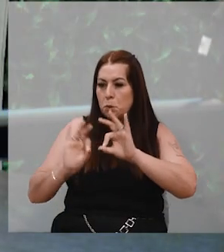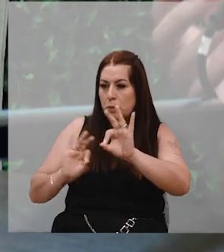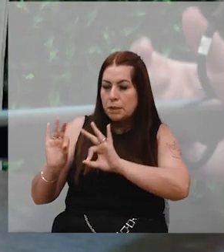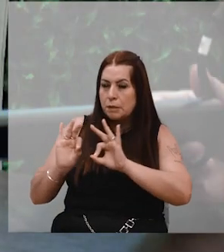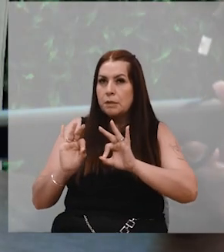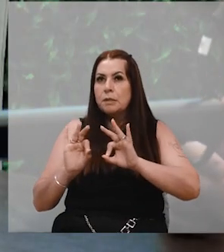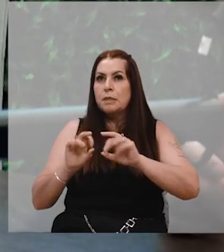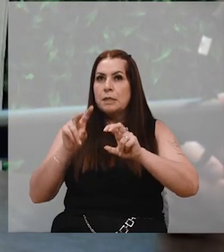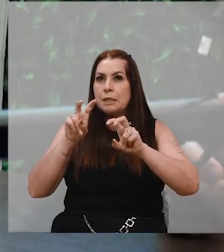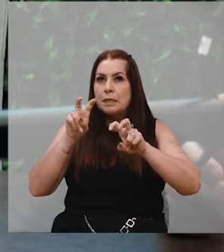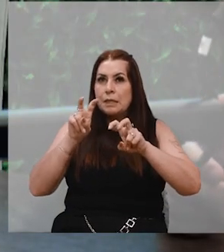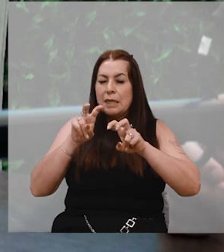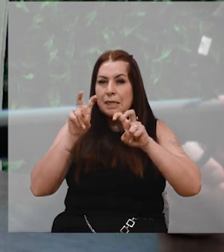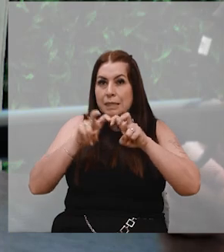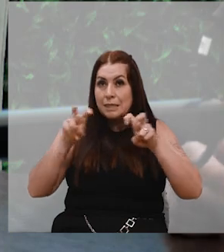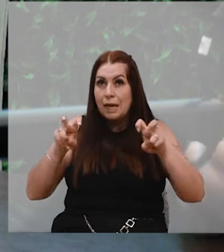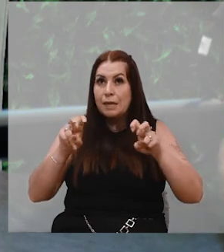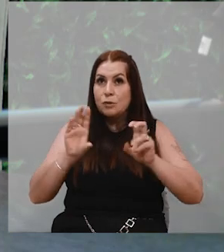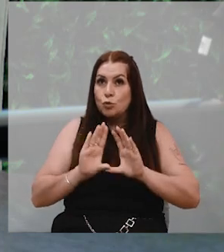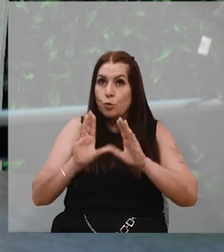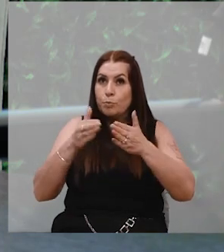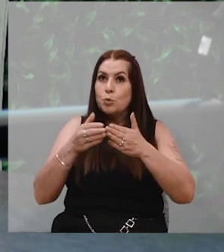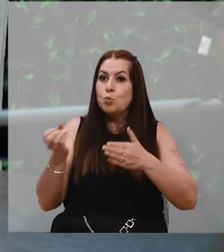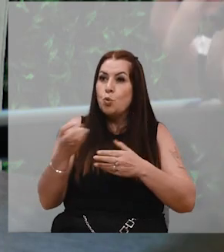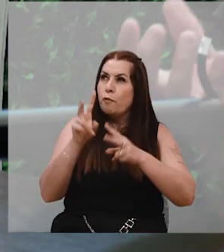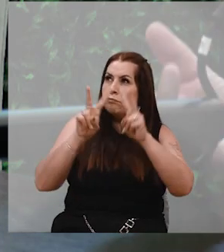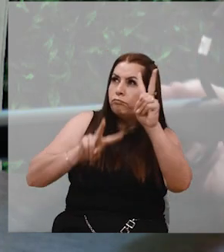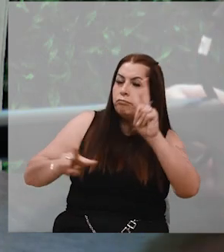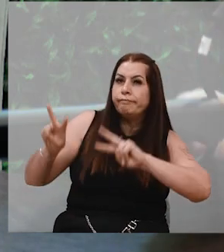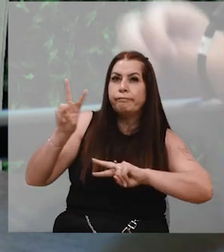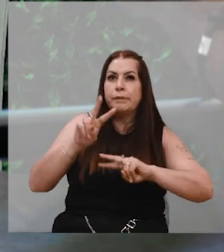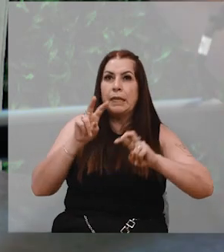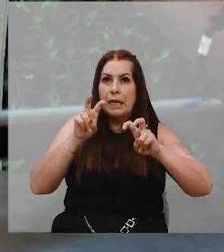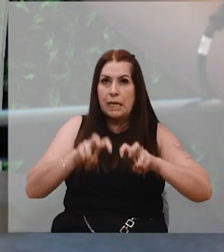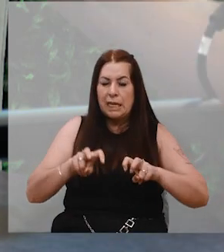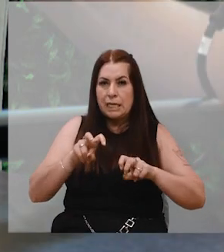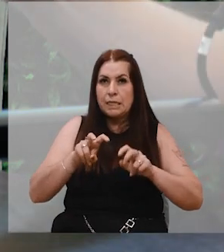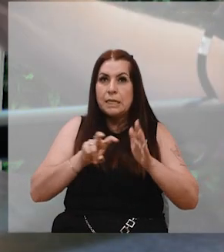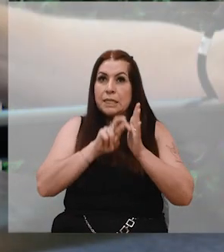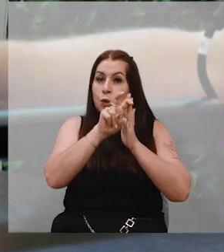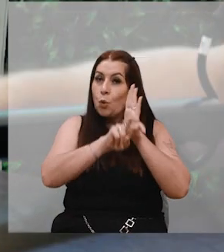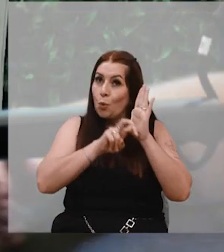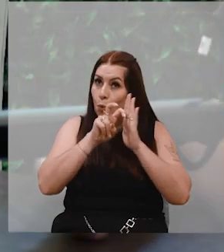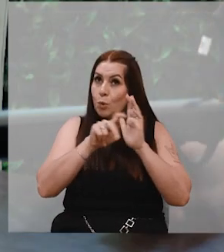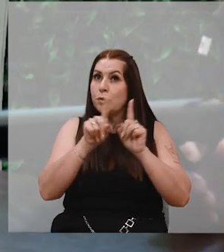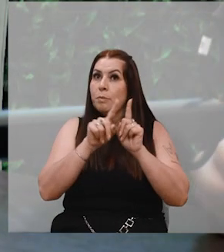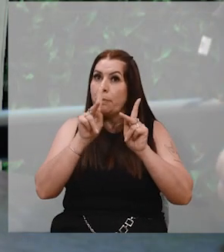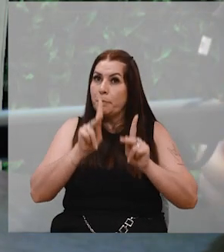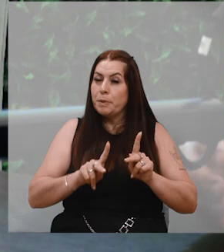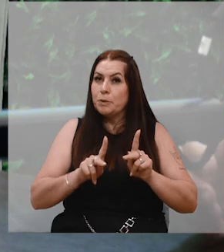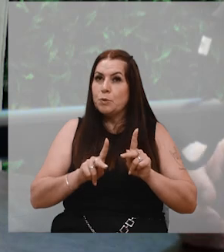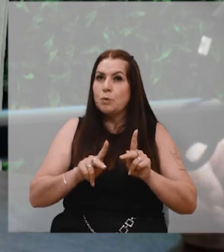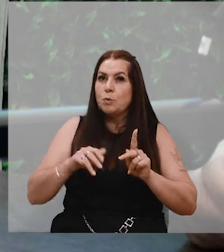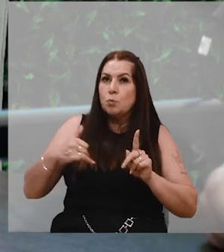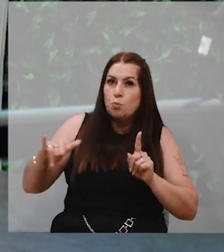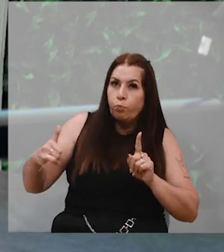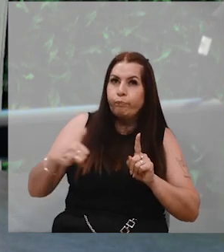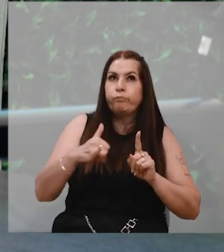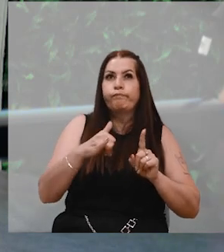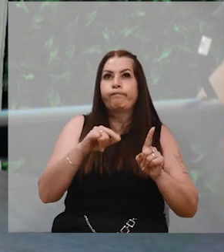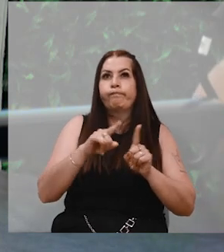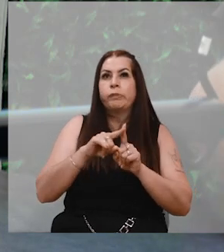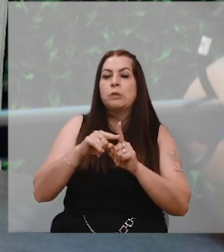foi remodelado, as salas de comissões também receberam um novo visual, tem cadeiras de rodas, né, para pessoas